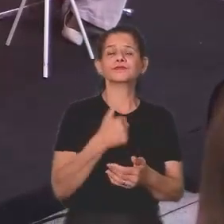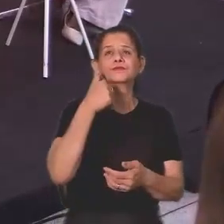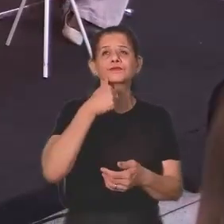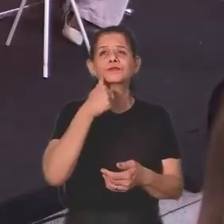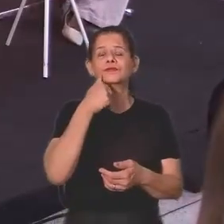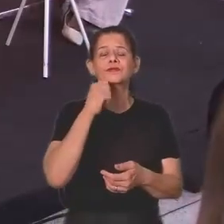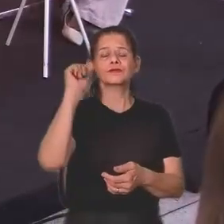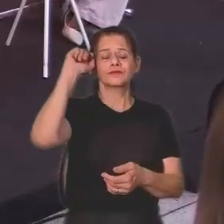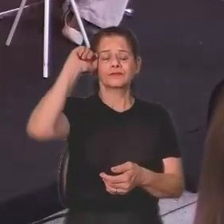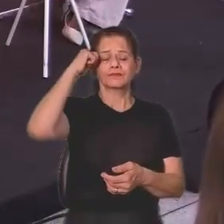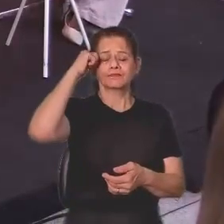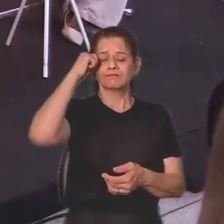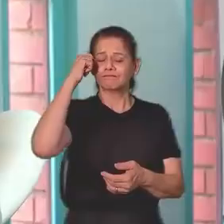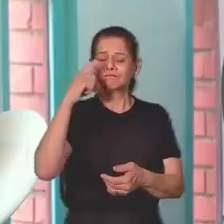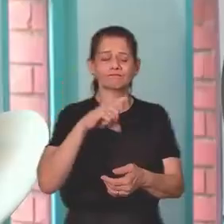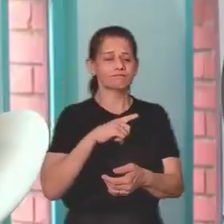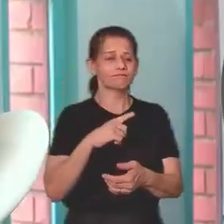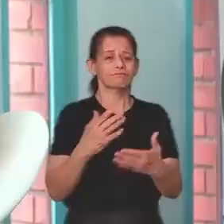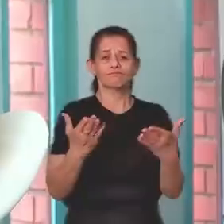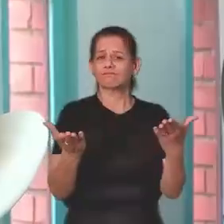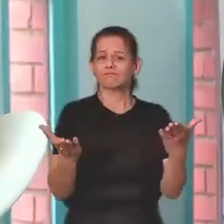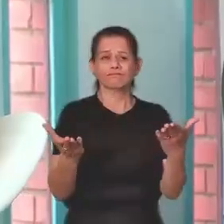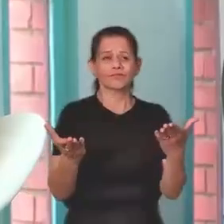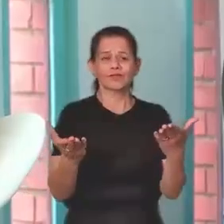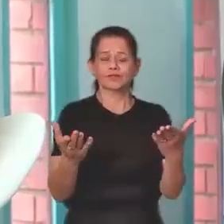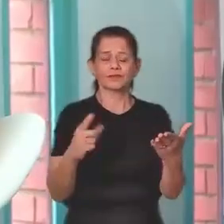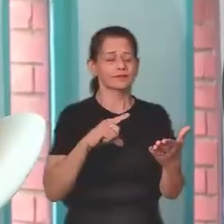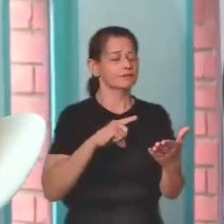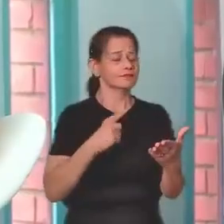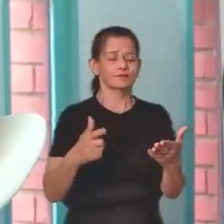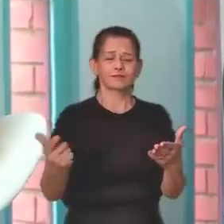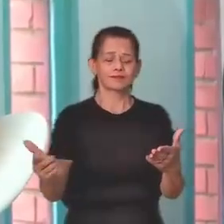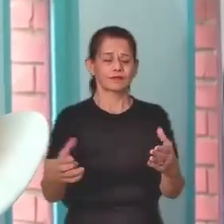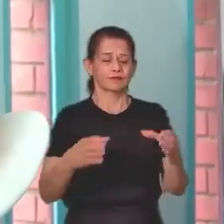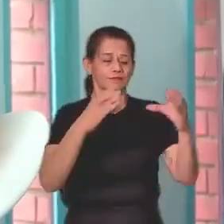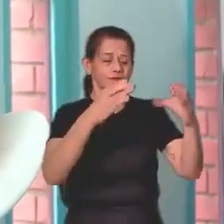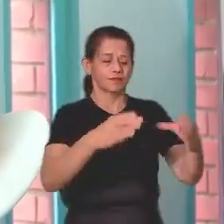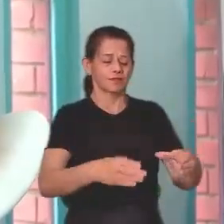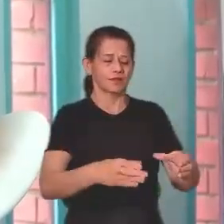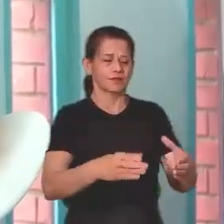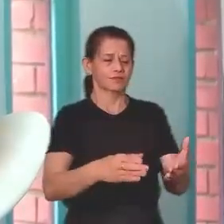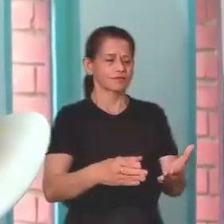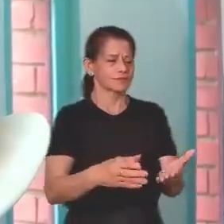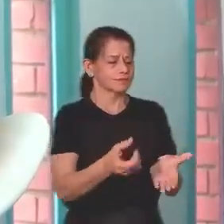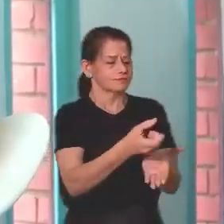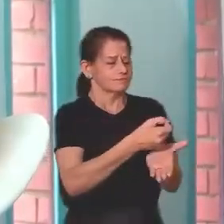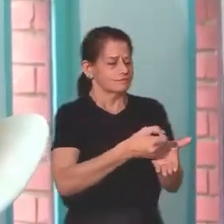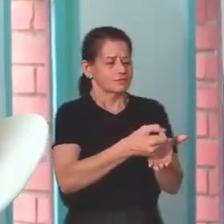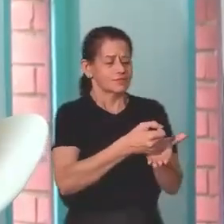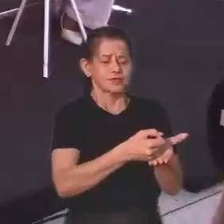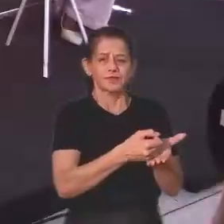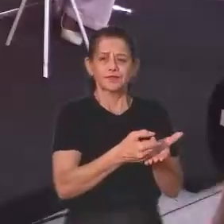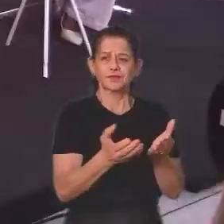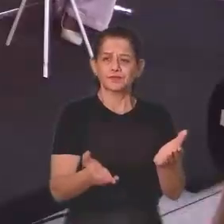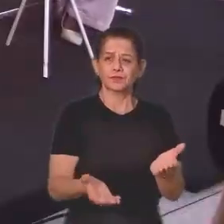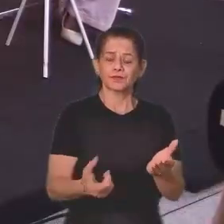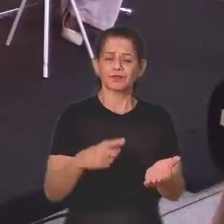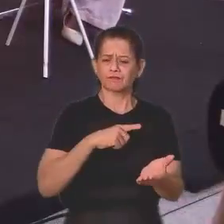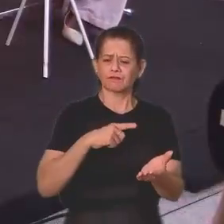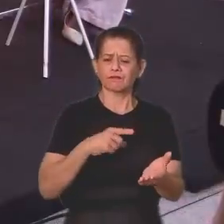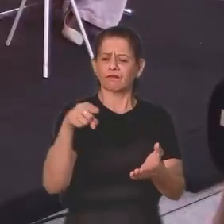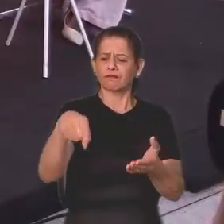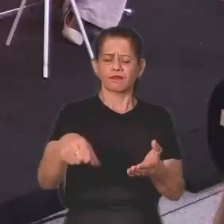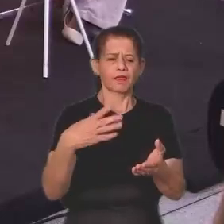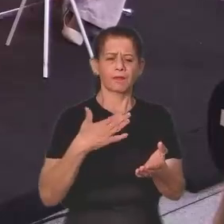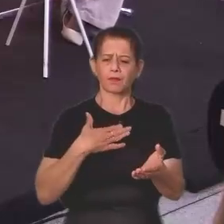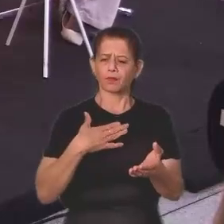mulheres negras, a gente não vê o espaço literário como pertencente, né? Assim, a gente